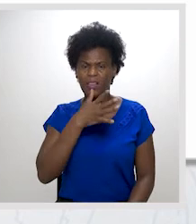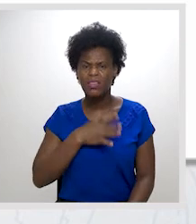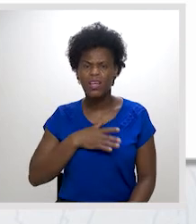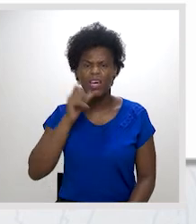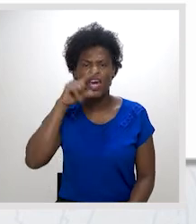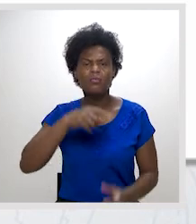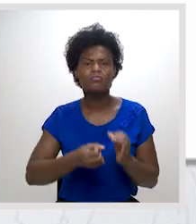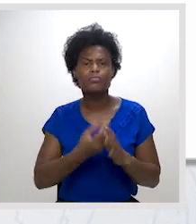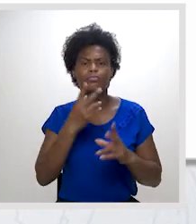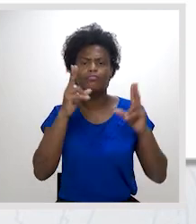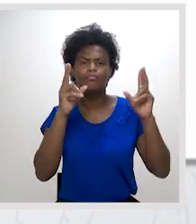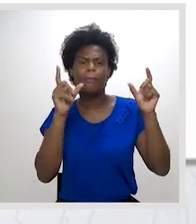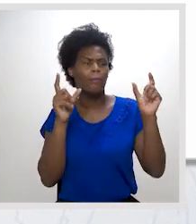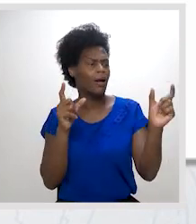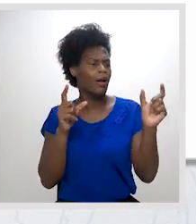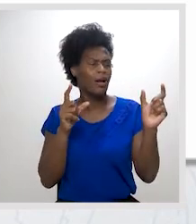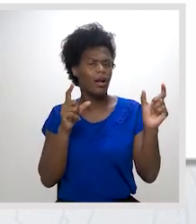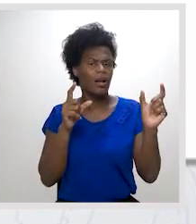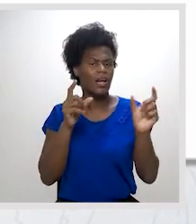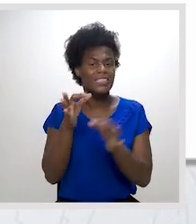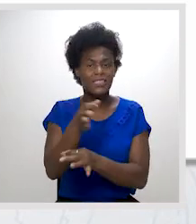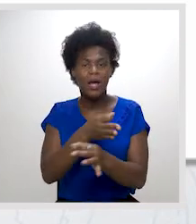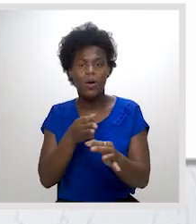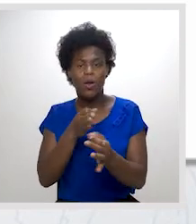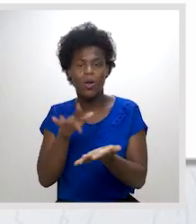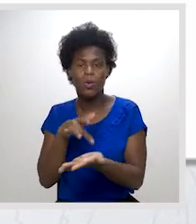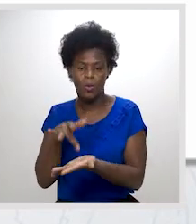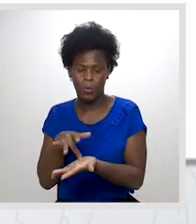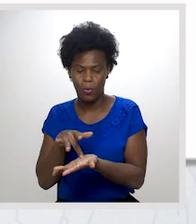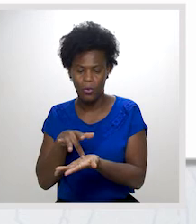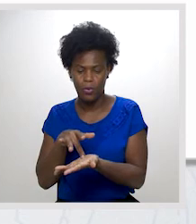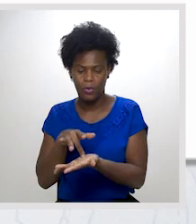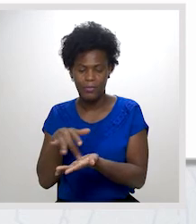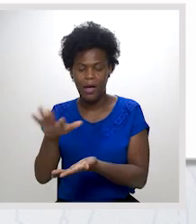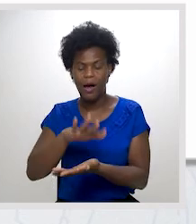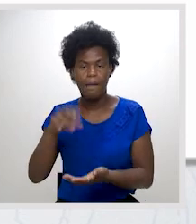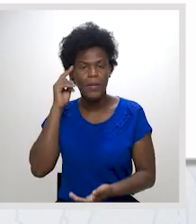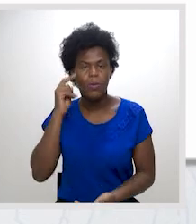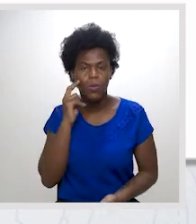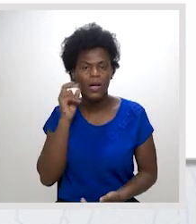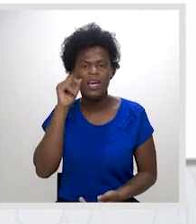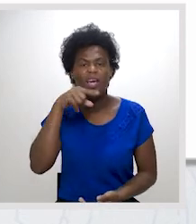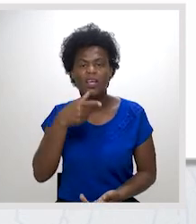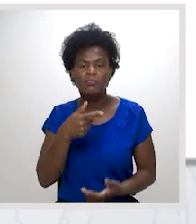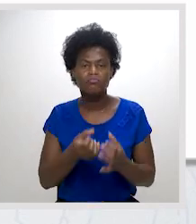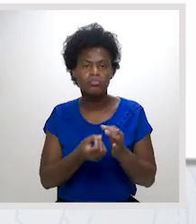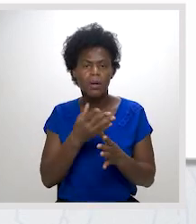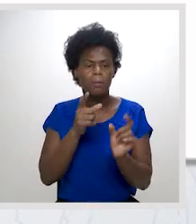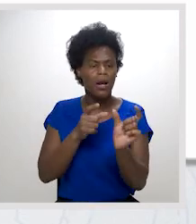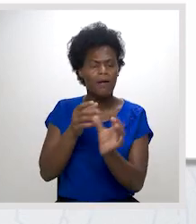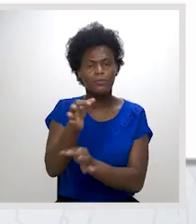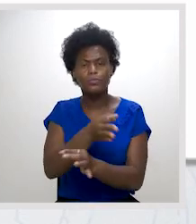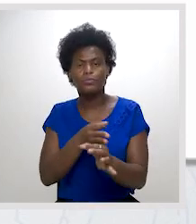quem introduziu o termo célula na literatura da área biológica.